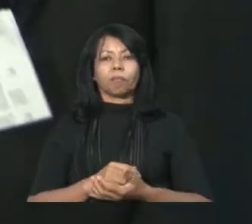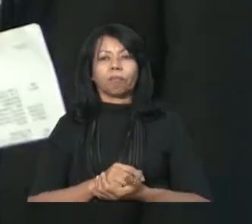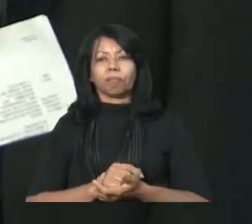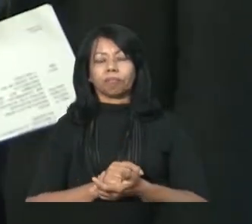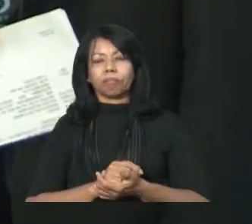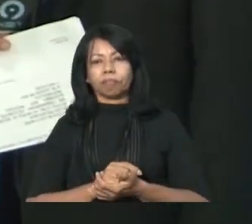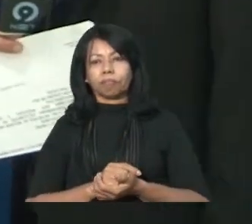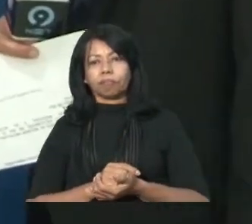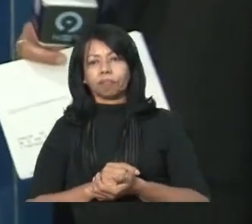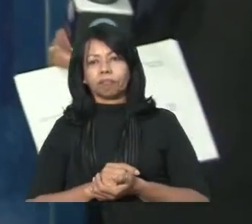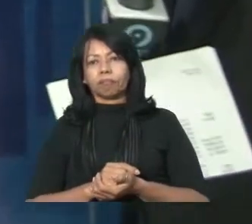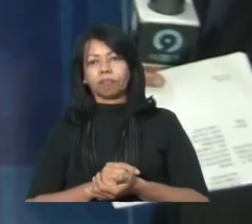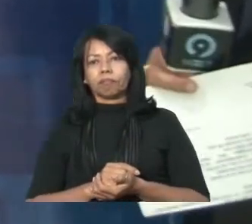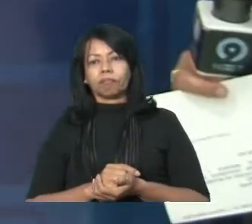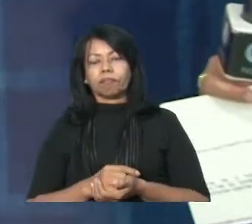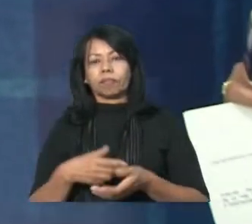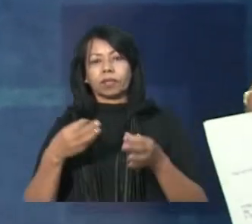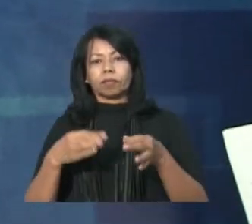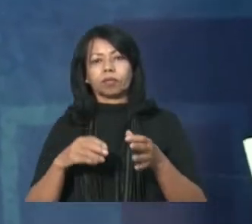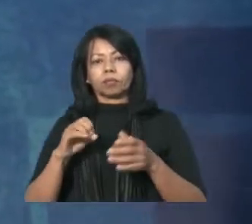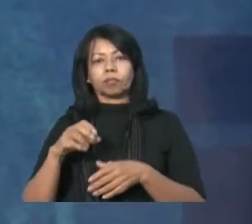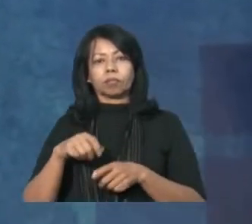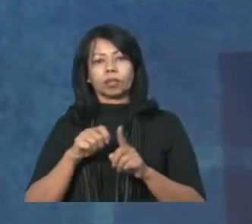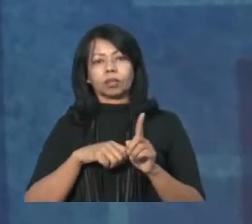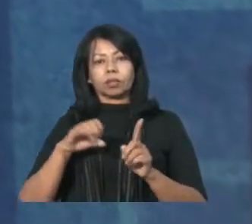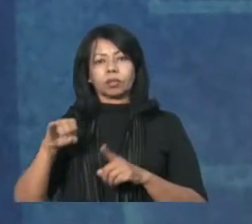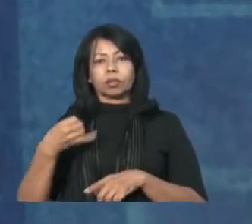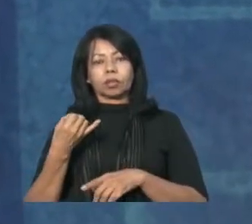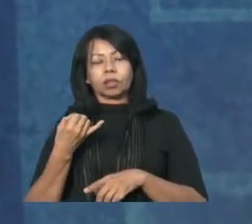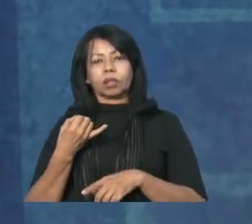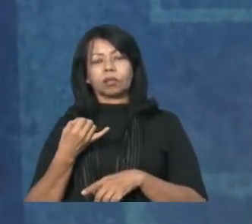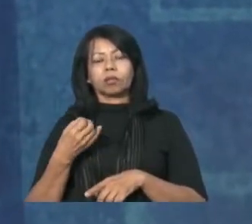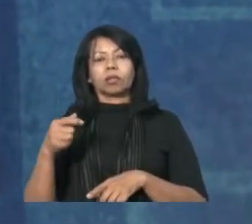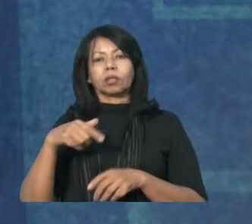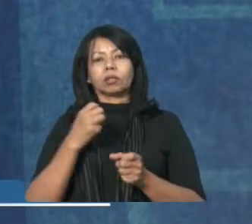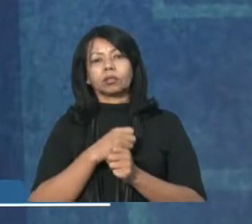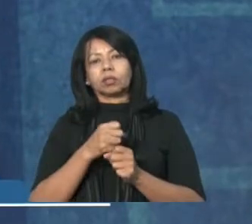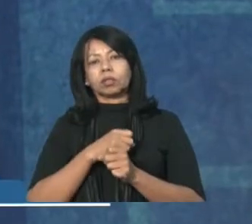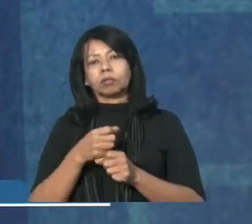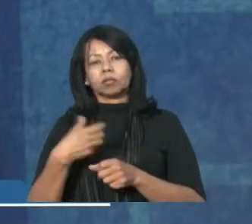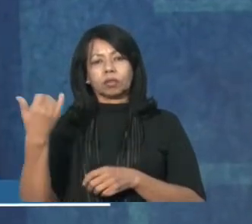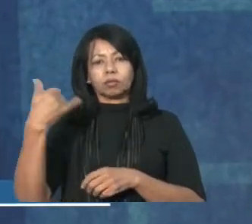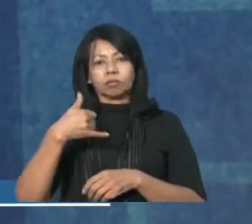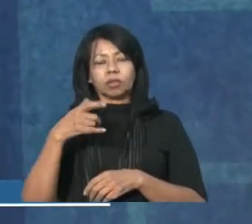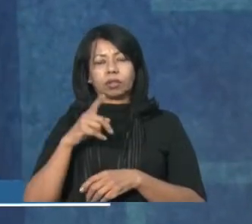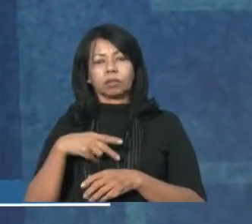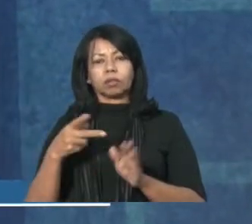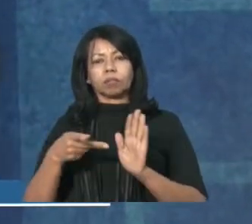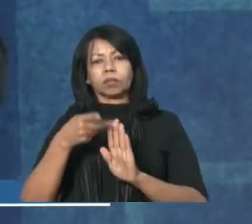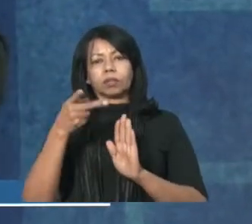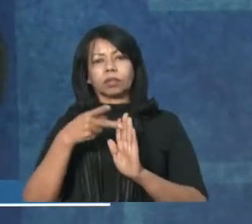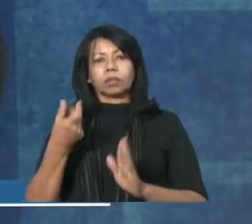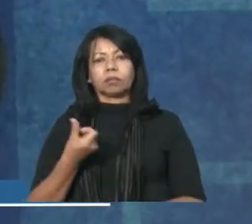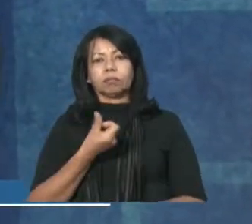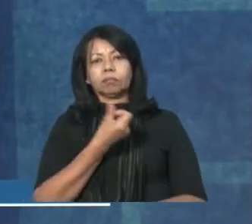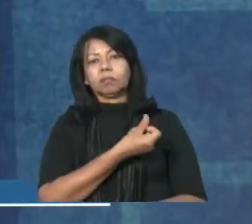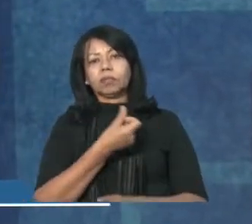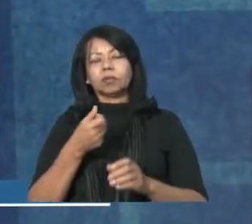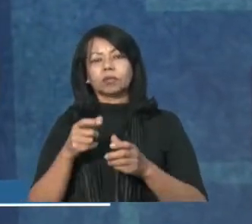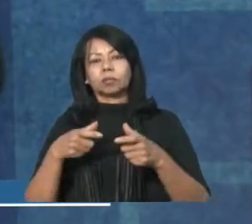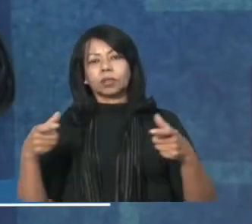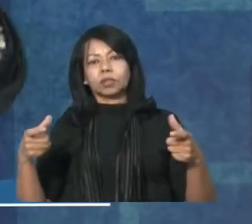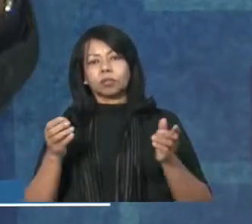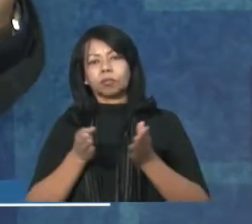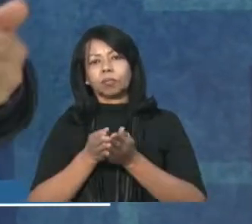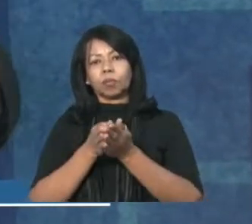final Vereador perfeito em janeiro deste ano o ministério da infraestrutura de nosso país e pediu uma portaria que há 66 aonde expandir a